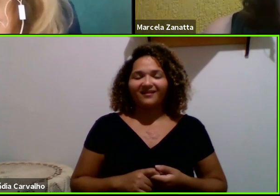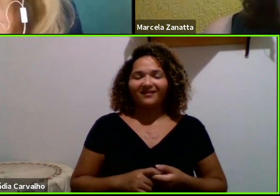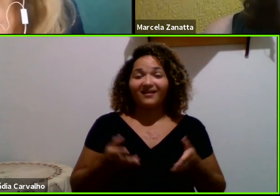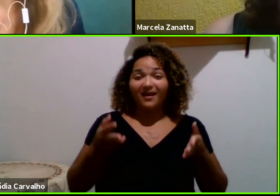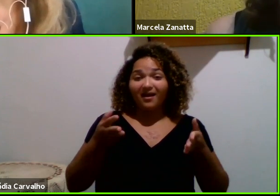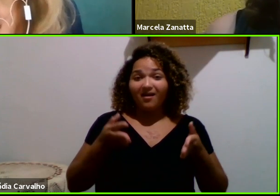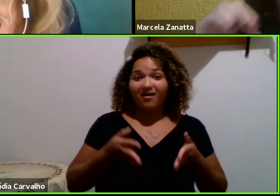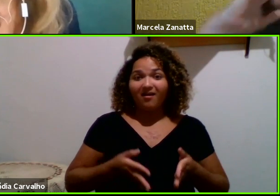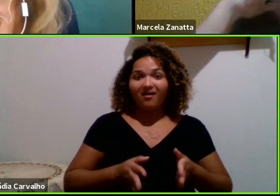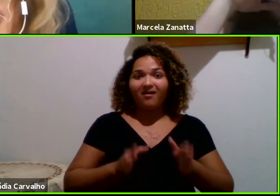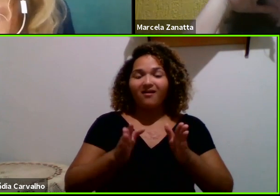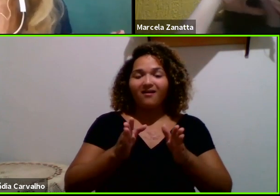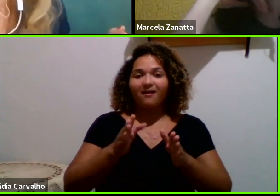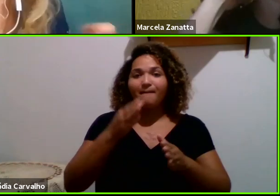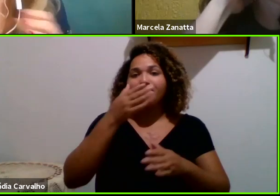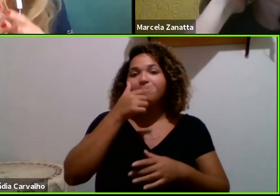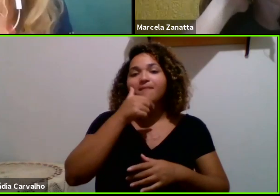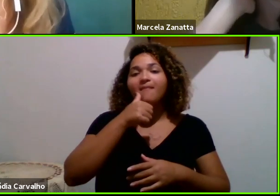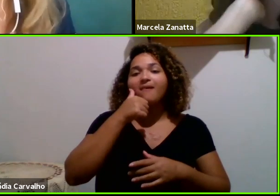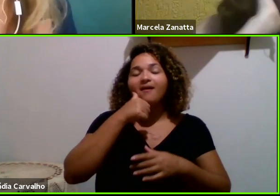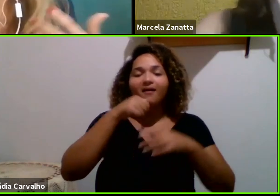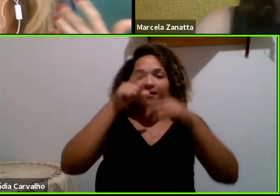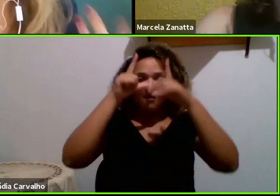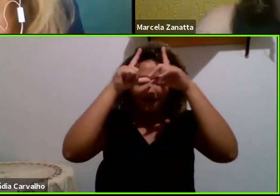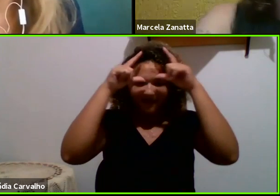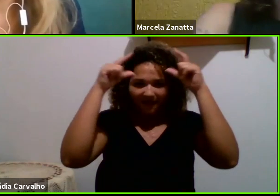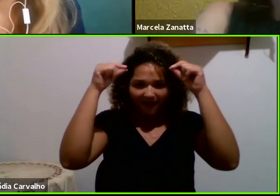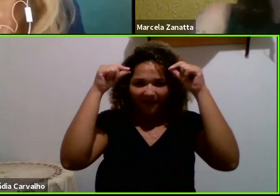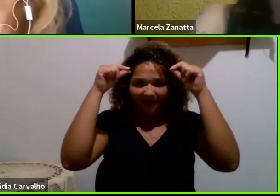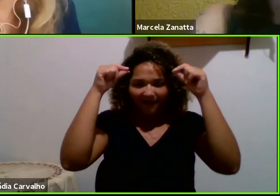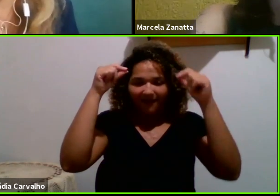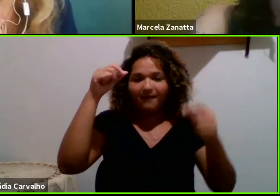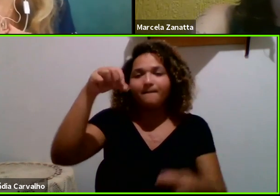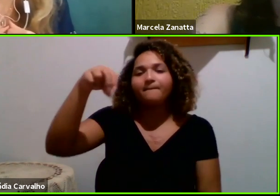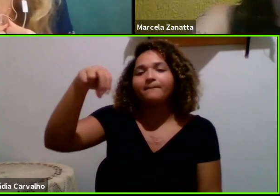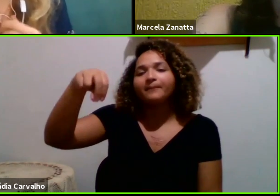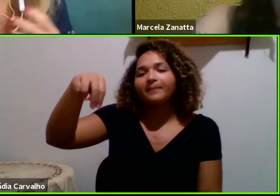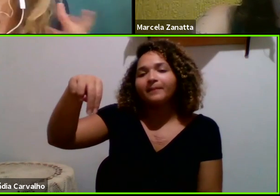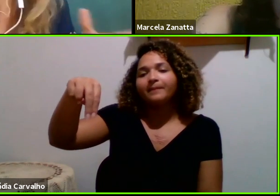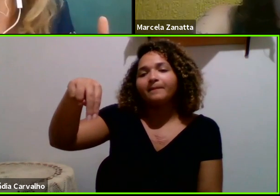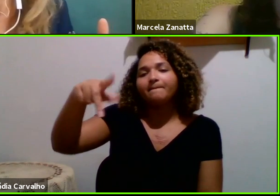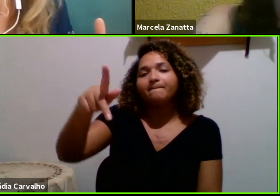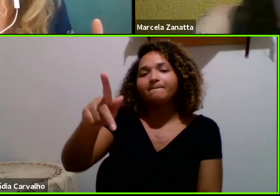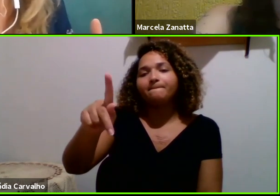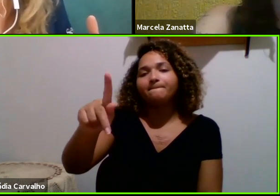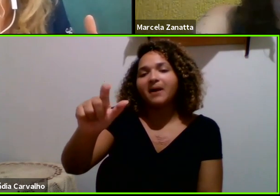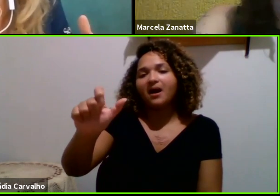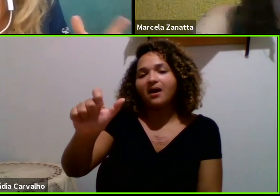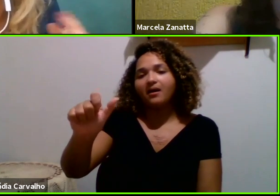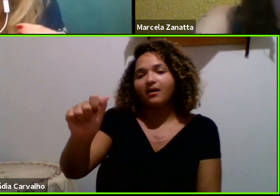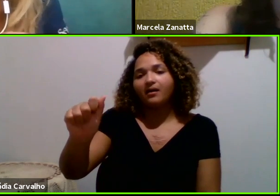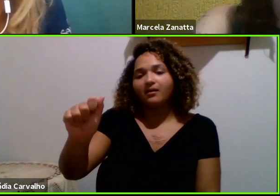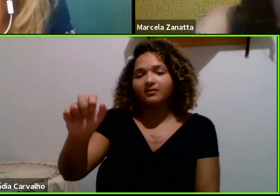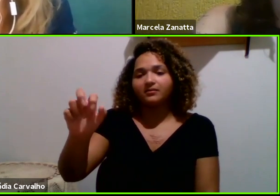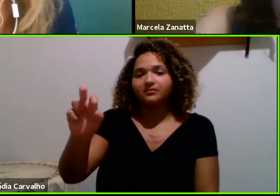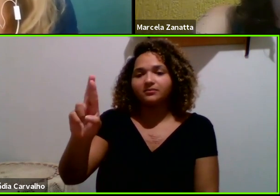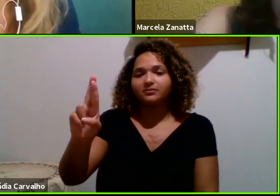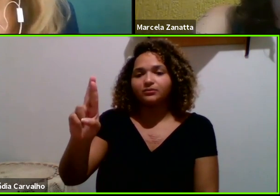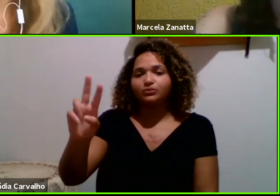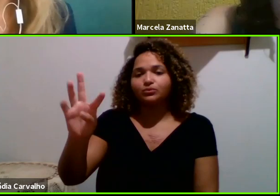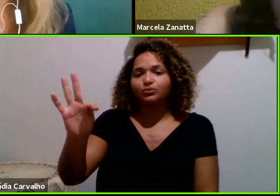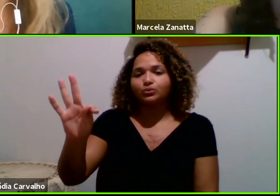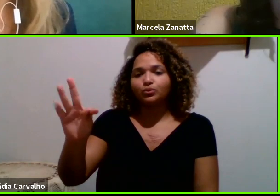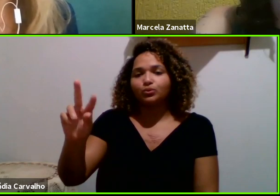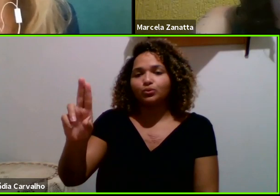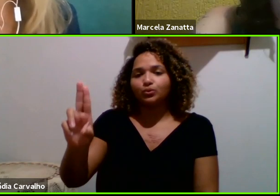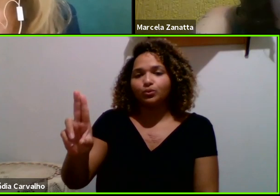foi admitida e ela foi admitida na presença do acompanhante e eu